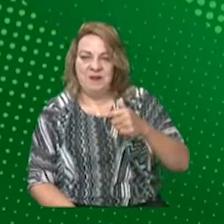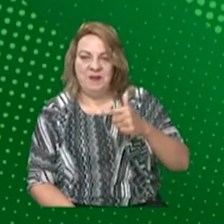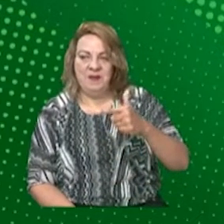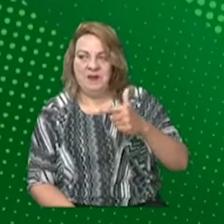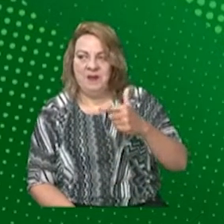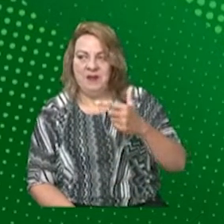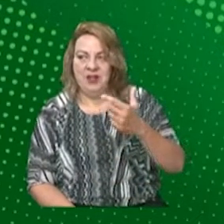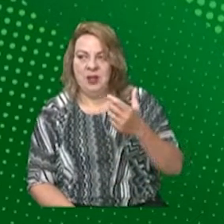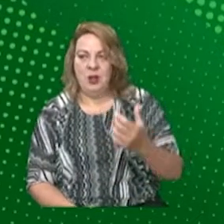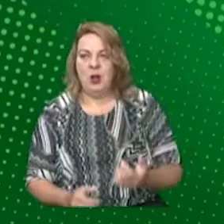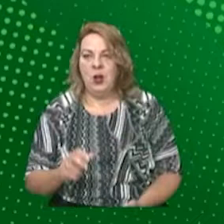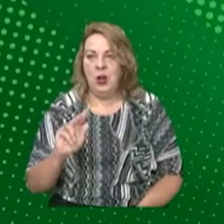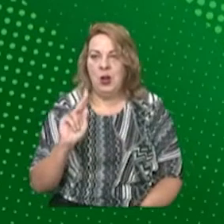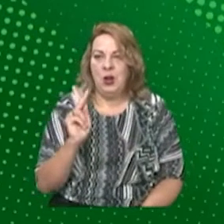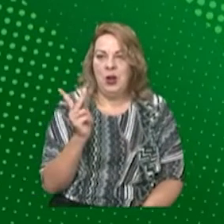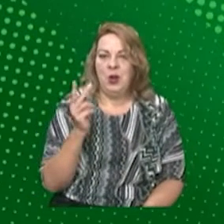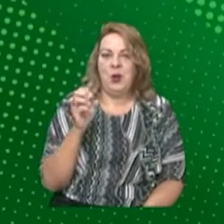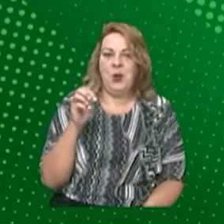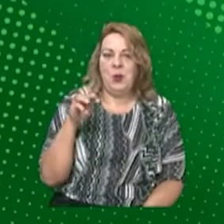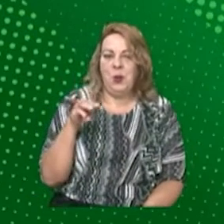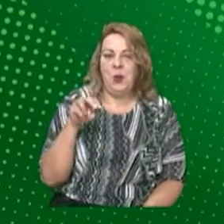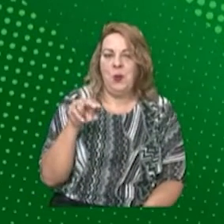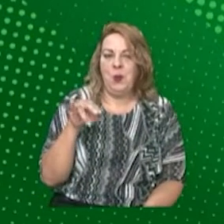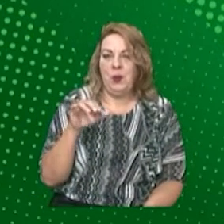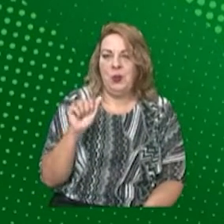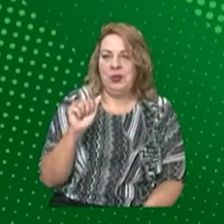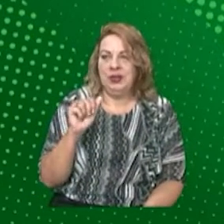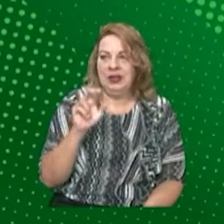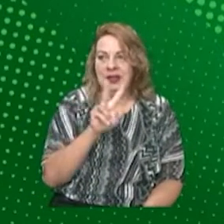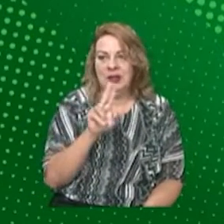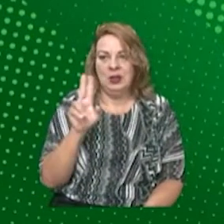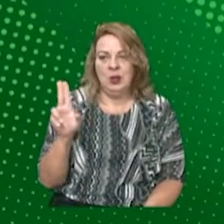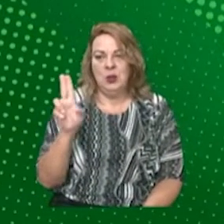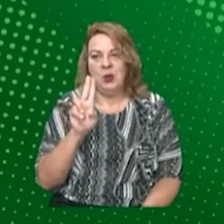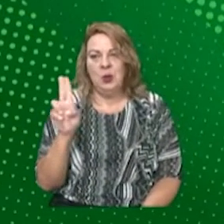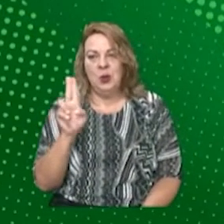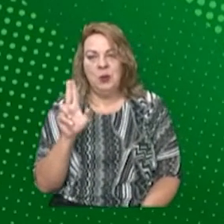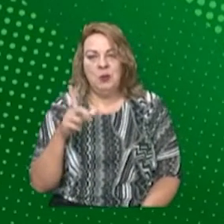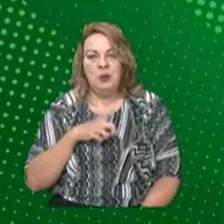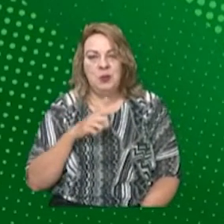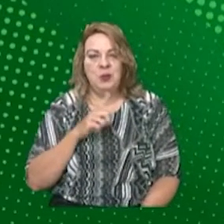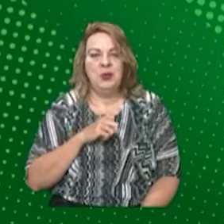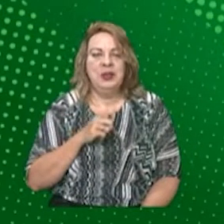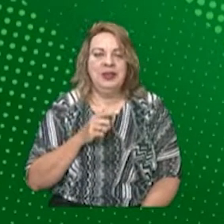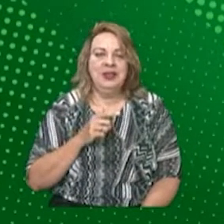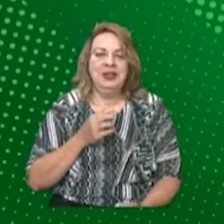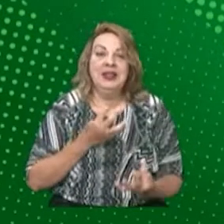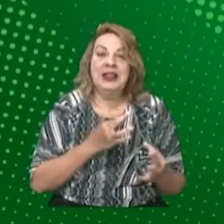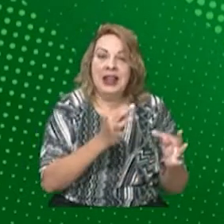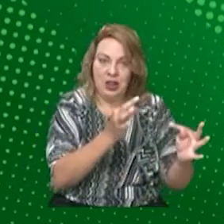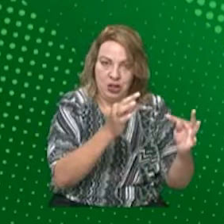642795. Vocês sabem o que é, né, Elber? Quer que eu explique também? Porque são os dois nomes iguais, Elber. Oh, meu Deus.